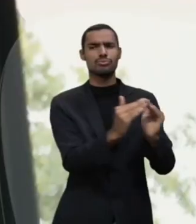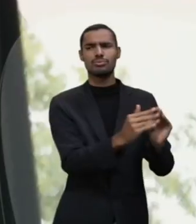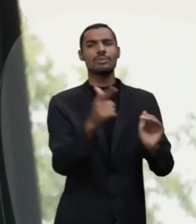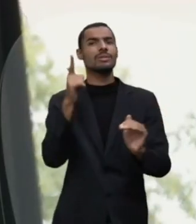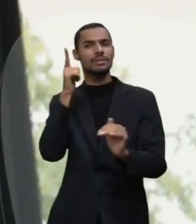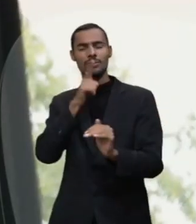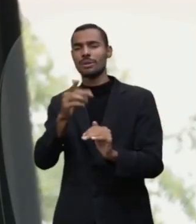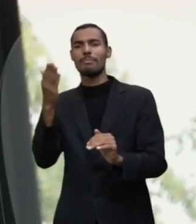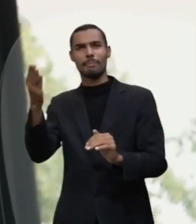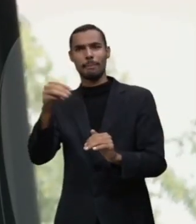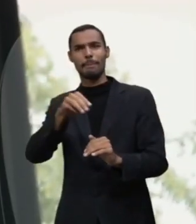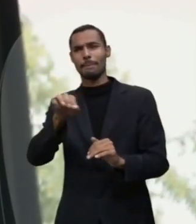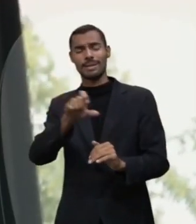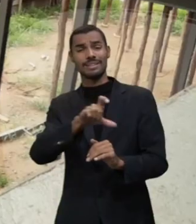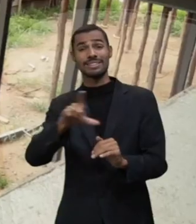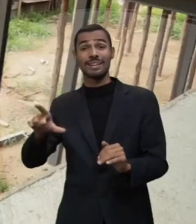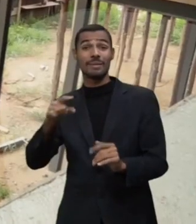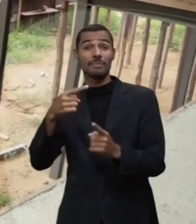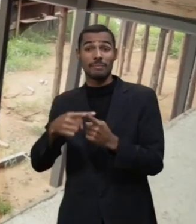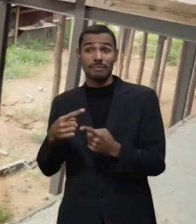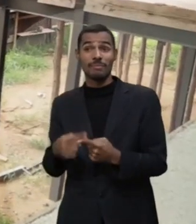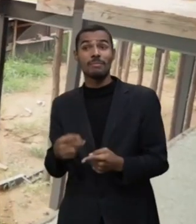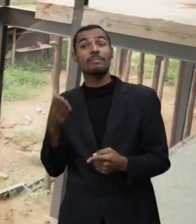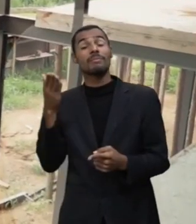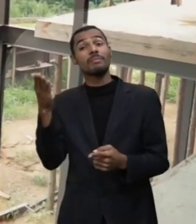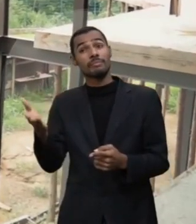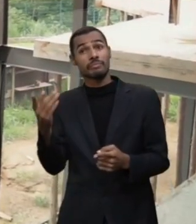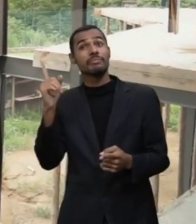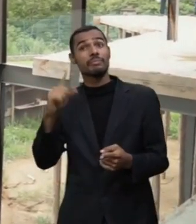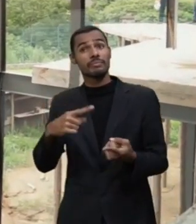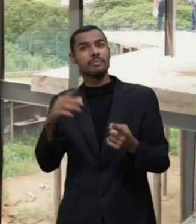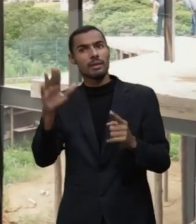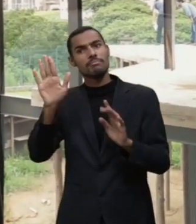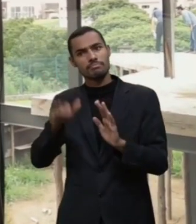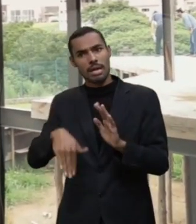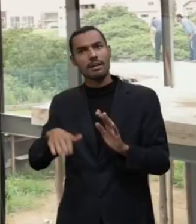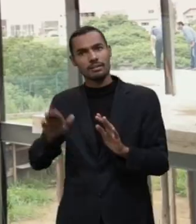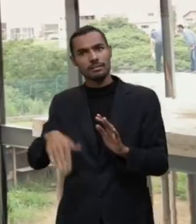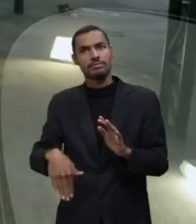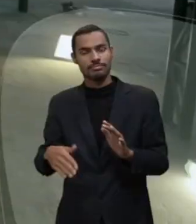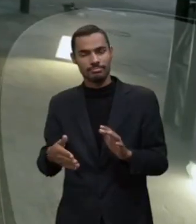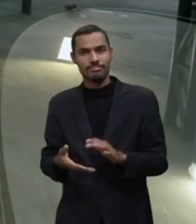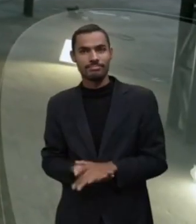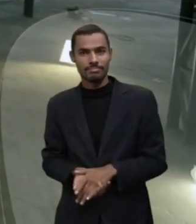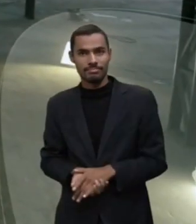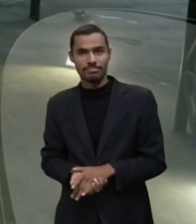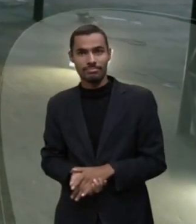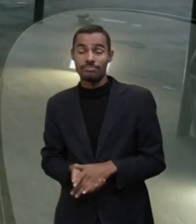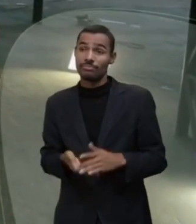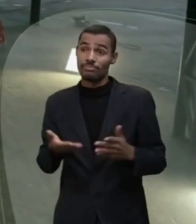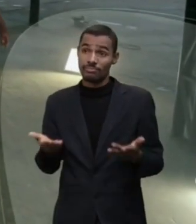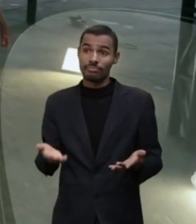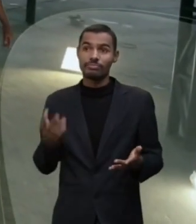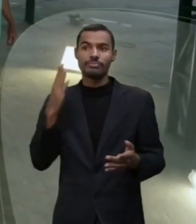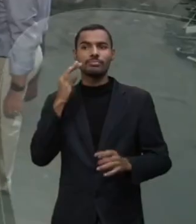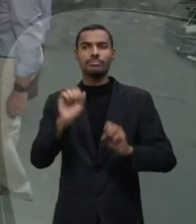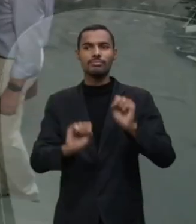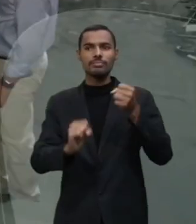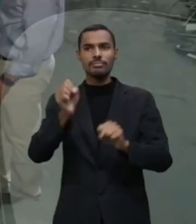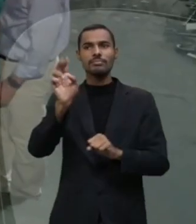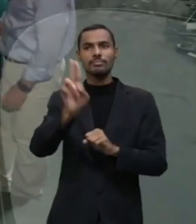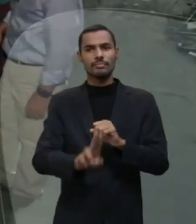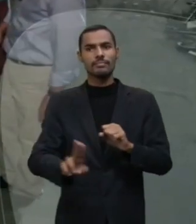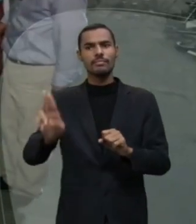construídas com metálica, porque popularizou, o preço baixa. Comumente utilizadas na indústria,